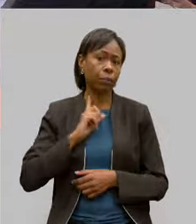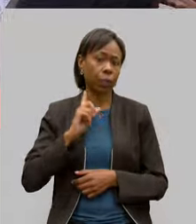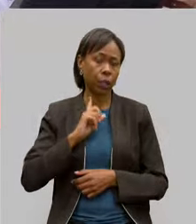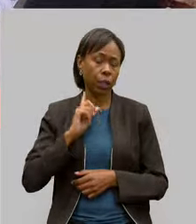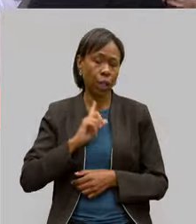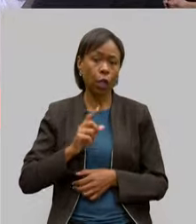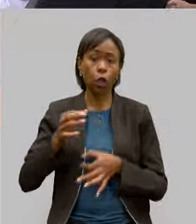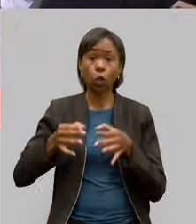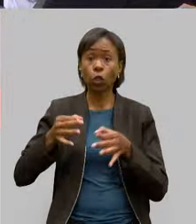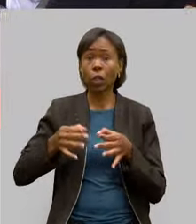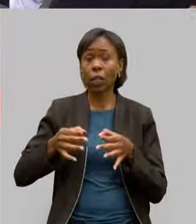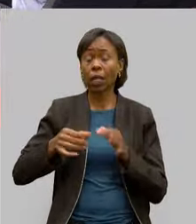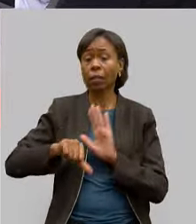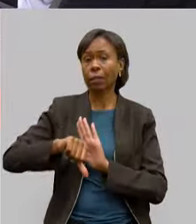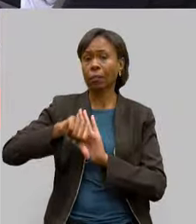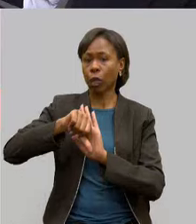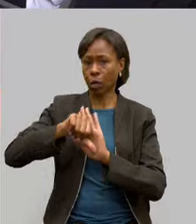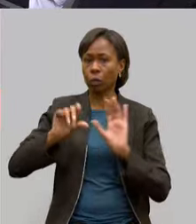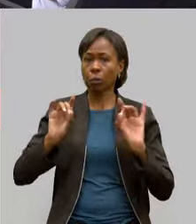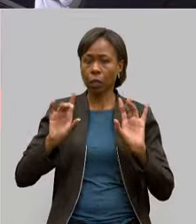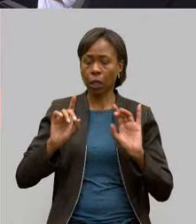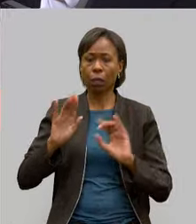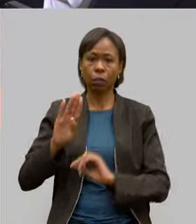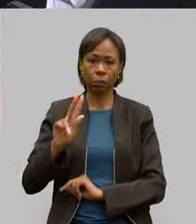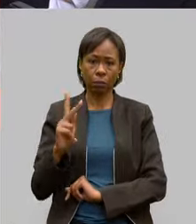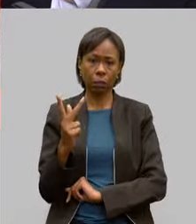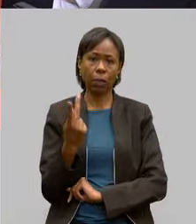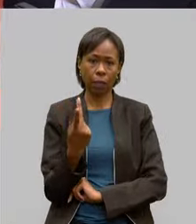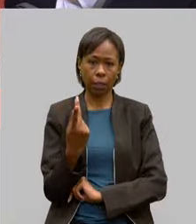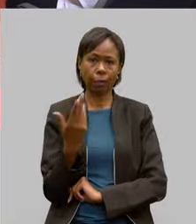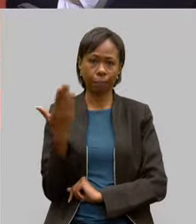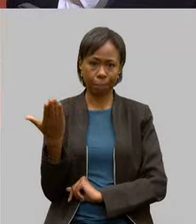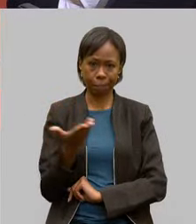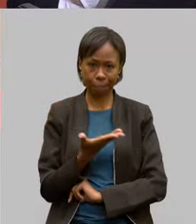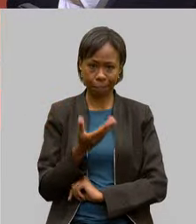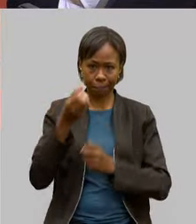criminal de Belo Horizonte para sua apresentação